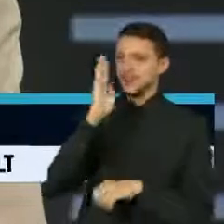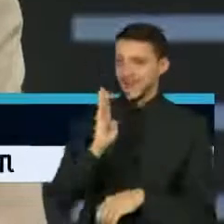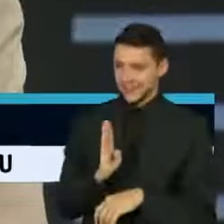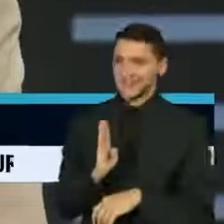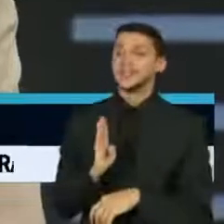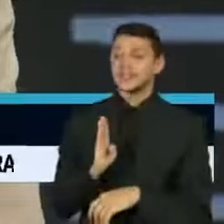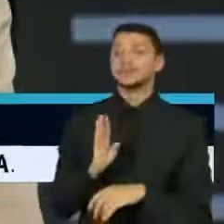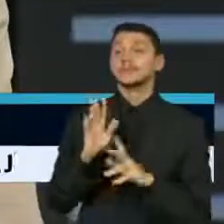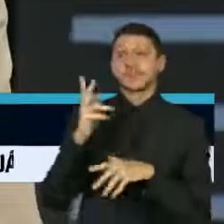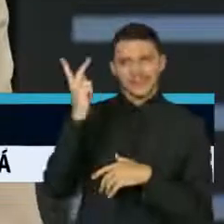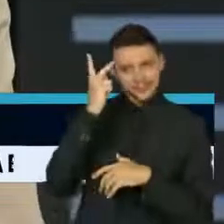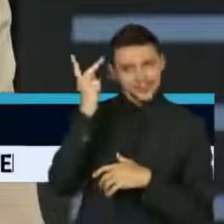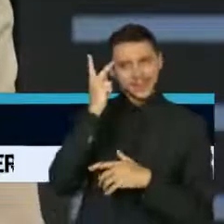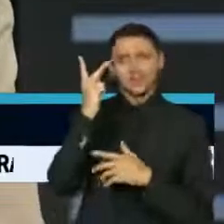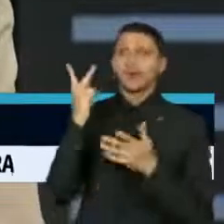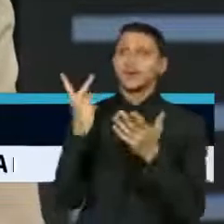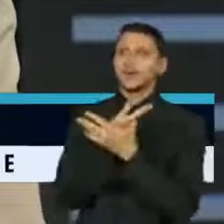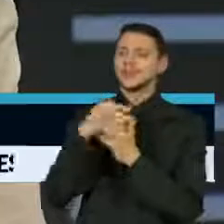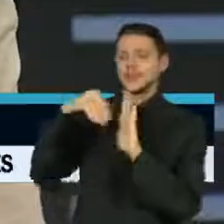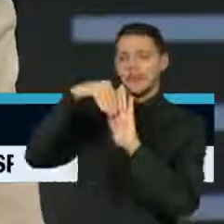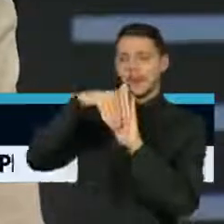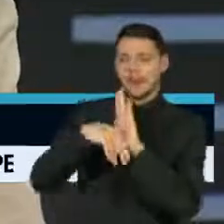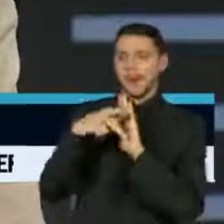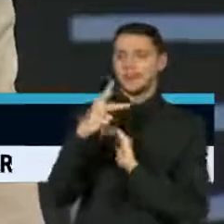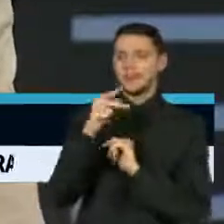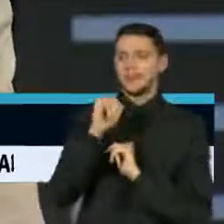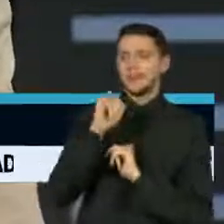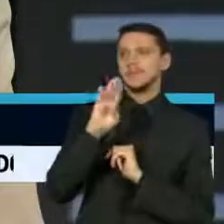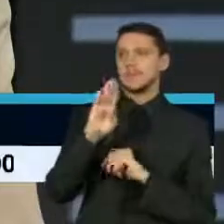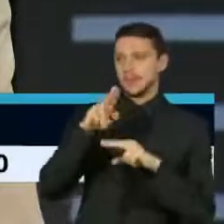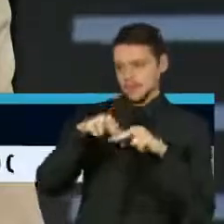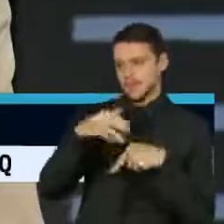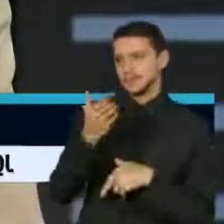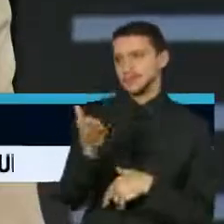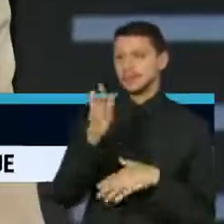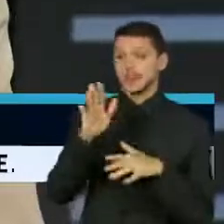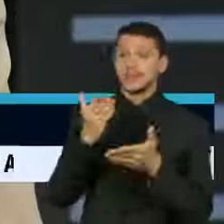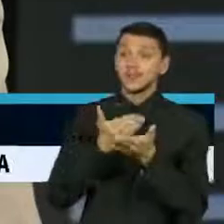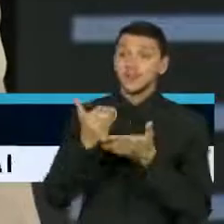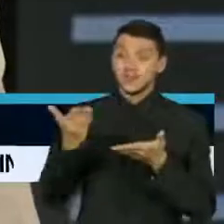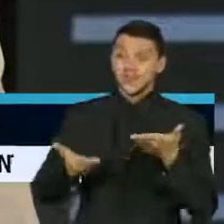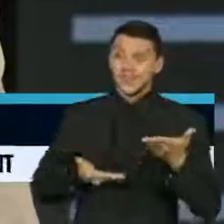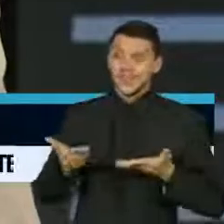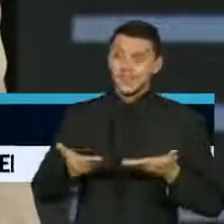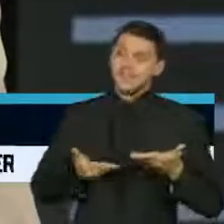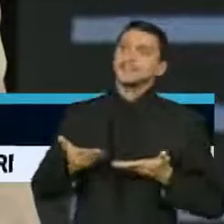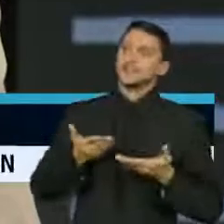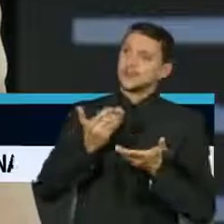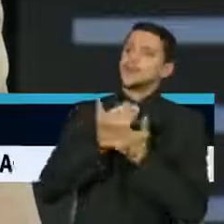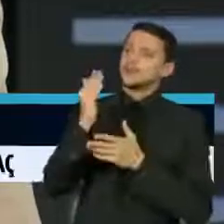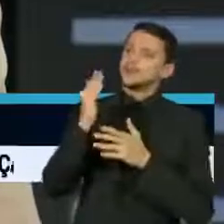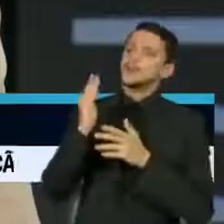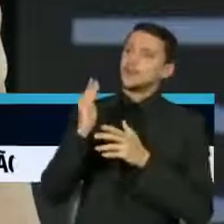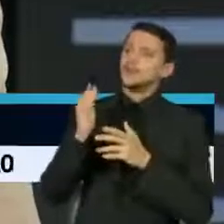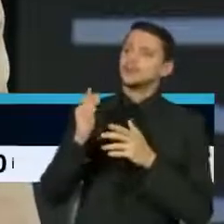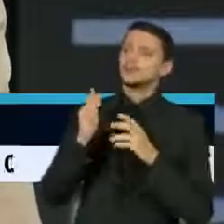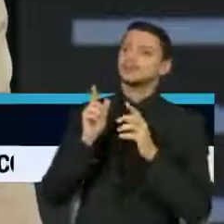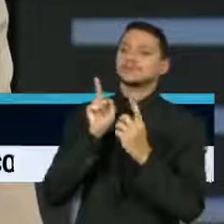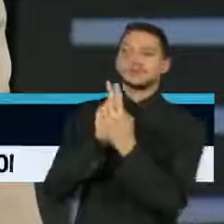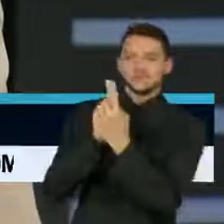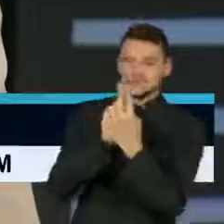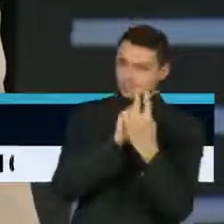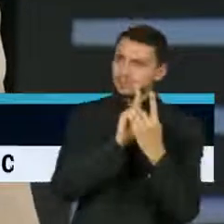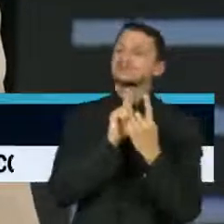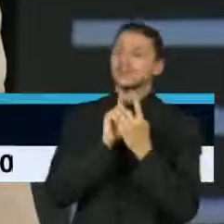passou a ter esse problema de ter queda no PIB por causa disso só que aí serviços começou a crescer quando o serviço Começou a dominar em relação ao